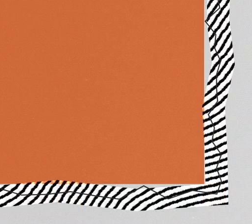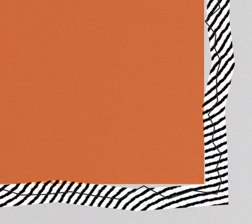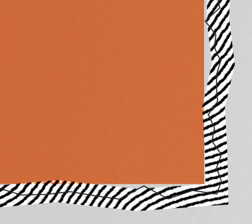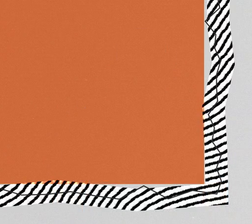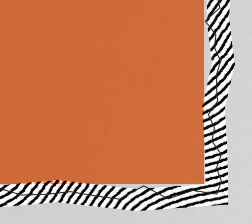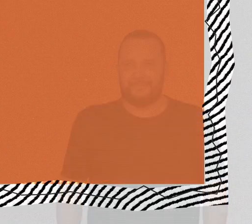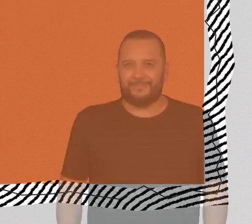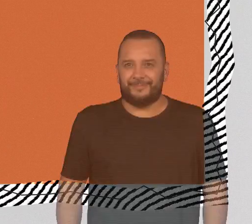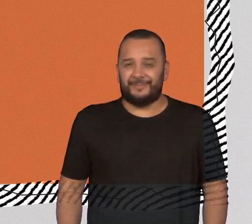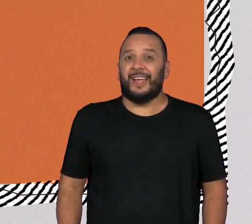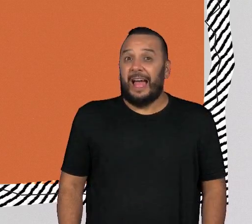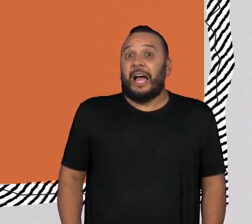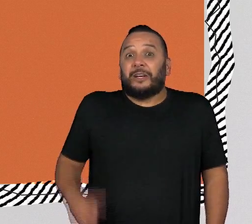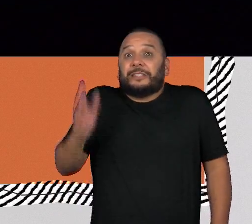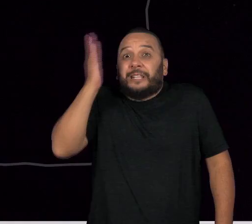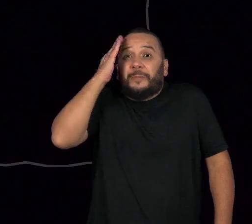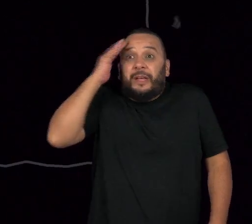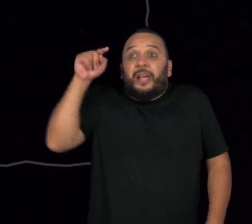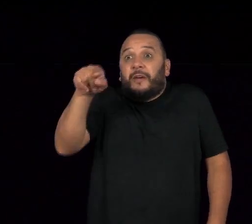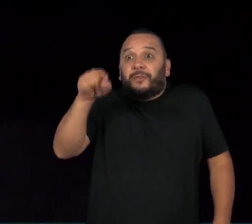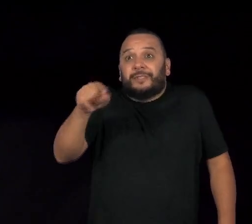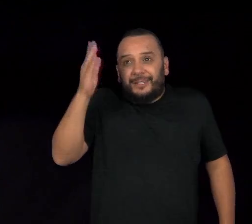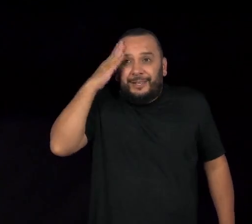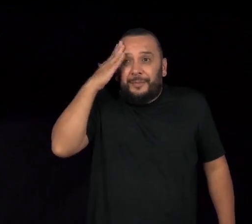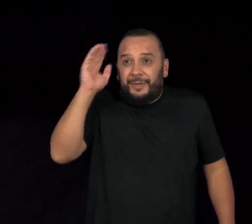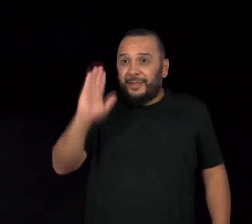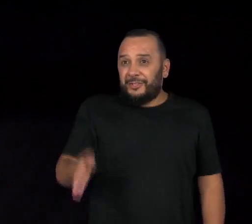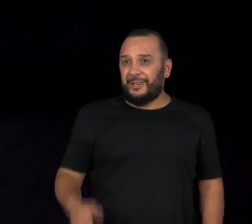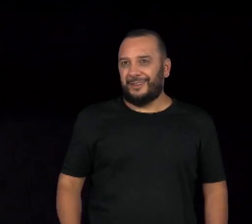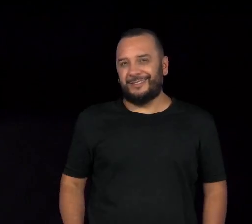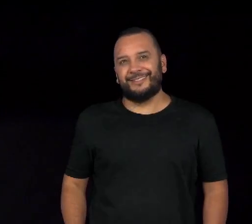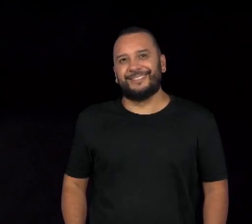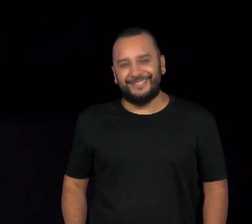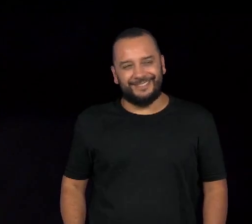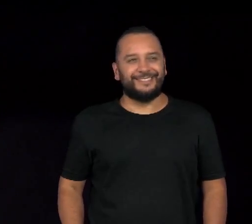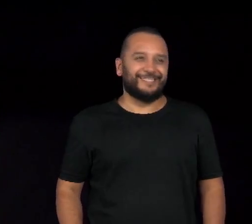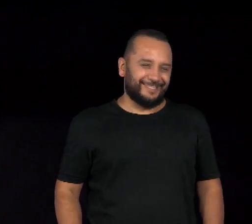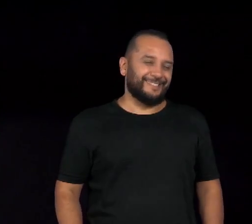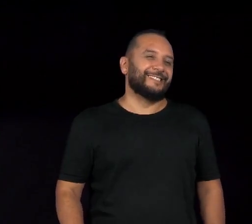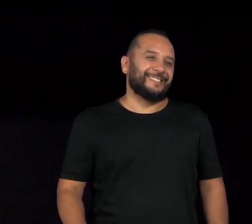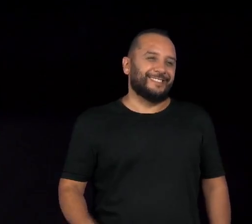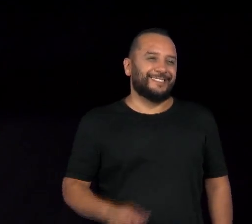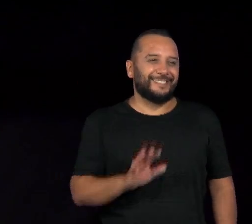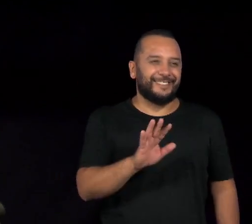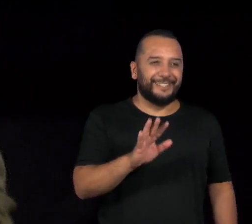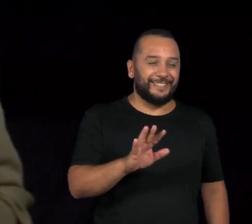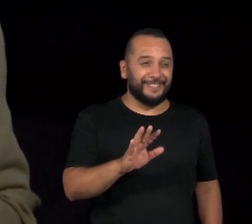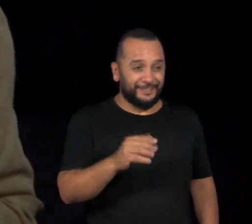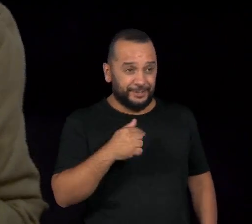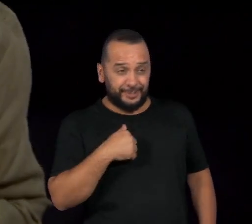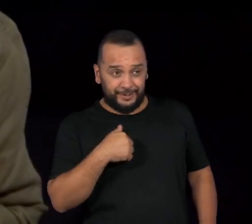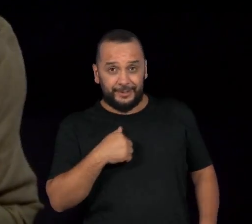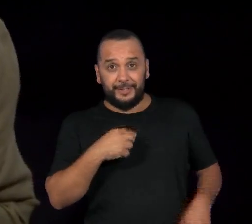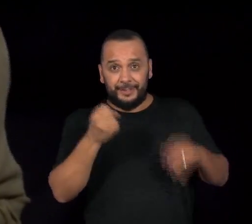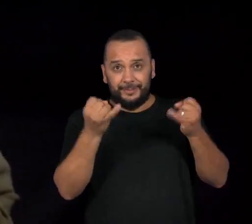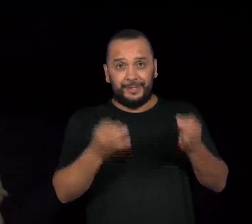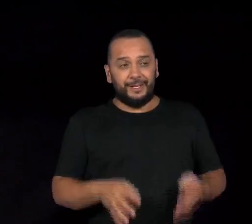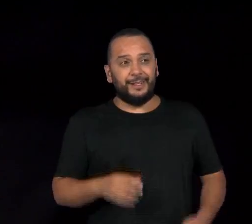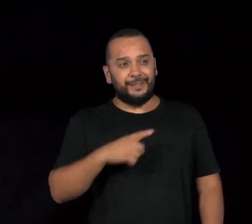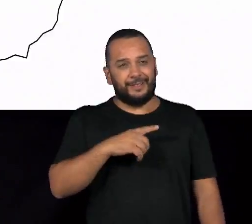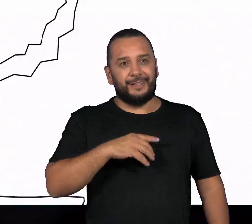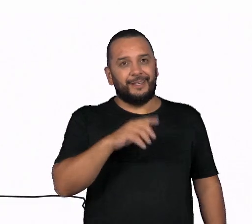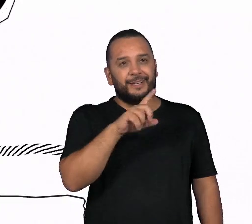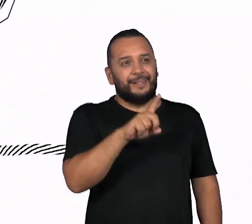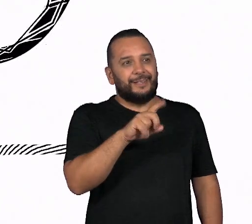I knew it was you! Deixa eu fazer a chamada aqui, porque nós estamos falando de Daiane